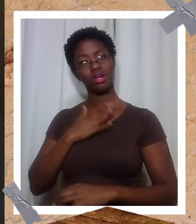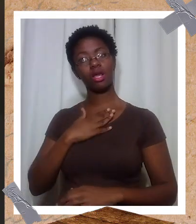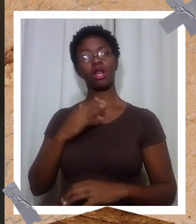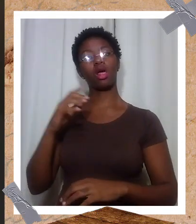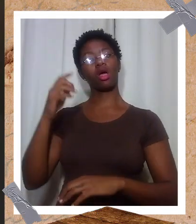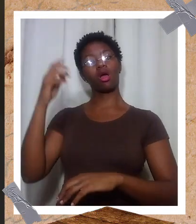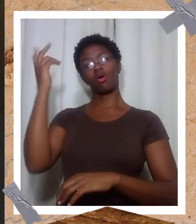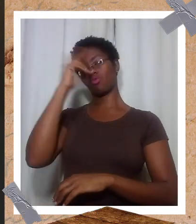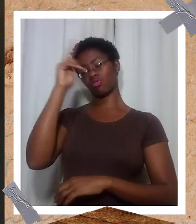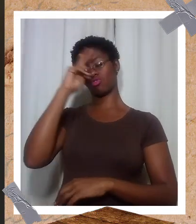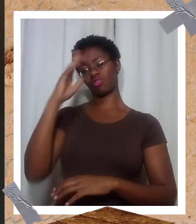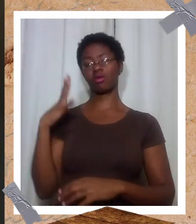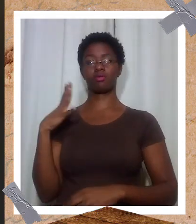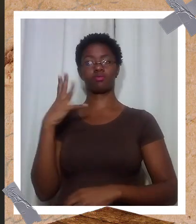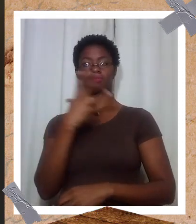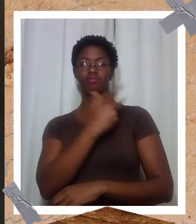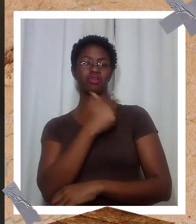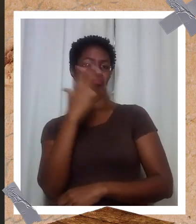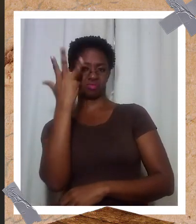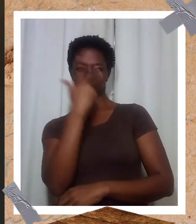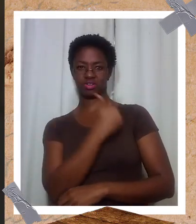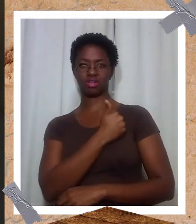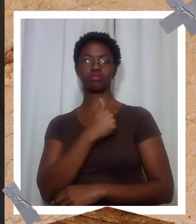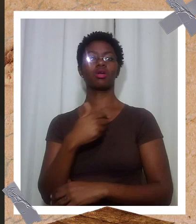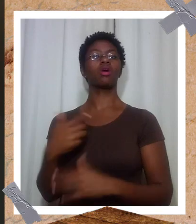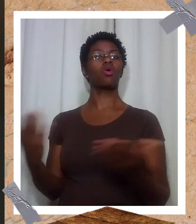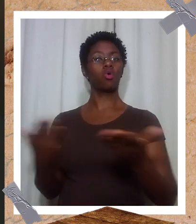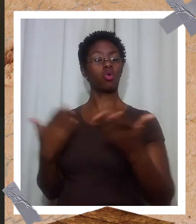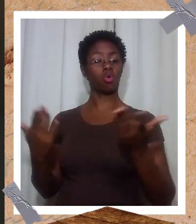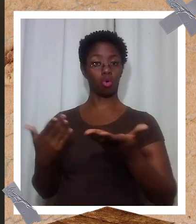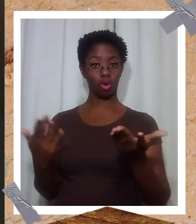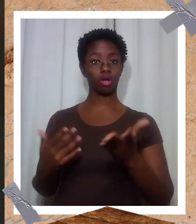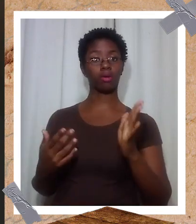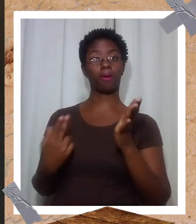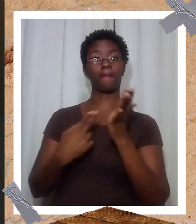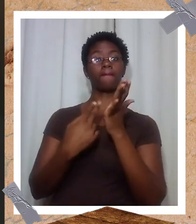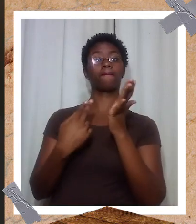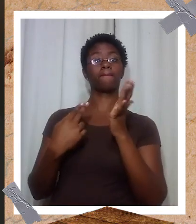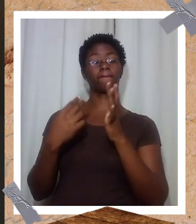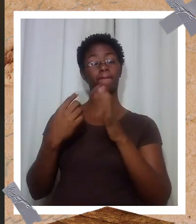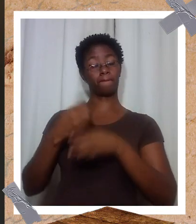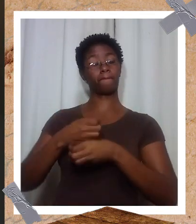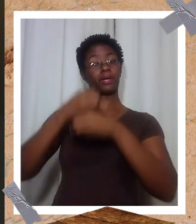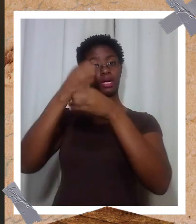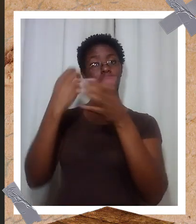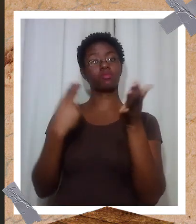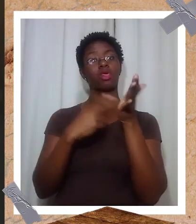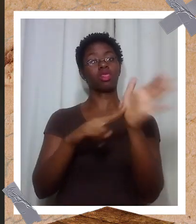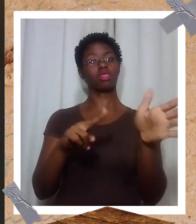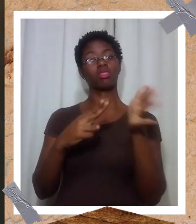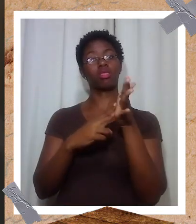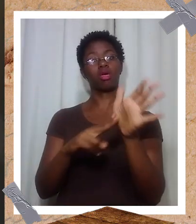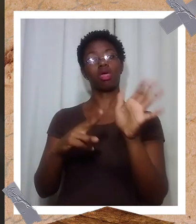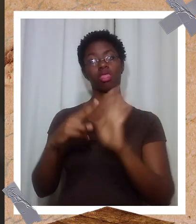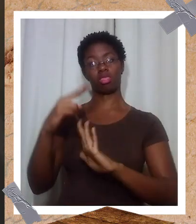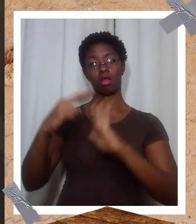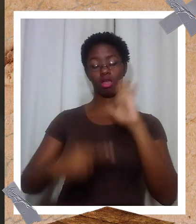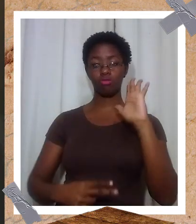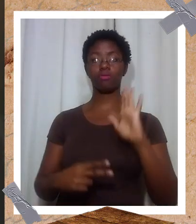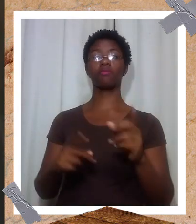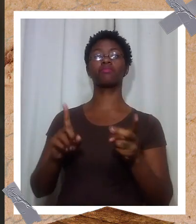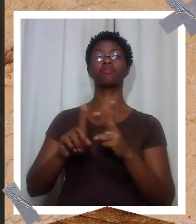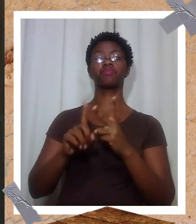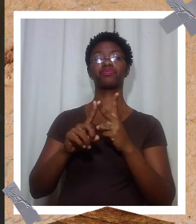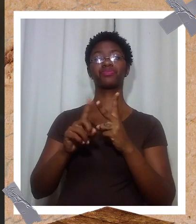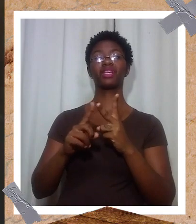Esse ano, ele ganhou o prêmio da Cátedra de Leitura, e recentemente ele entrou na lista da revista Crescer, entre os 30 melhores livros